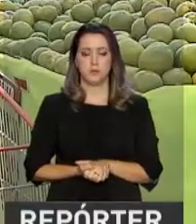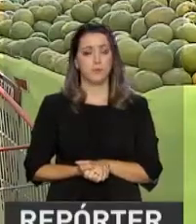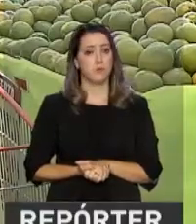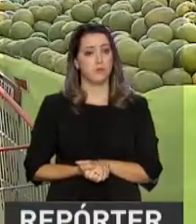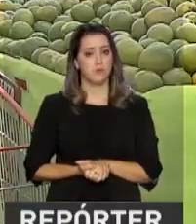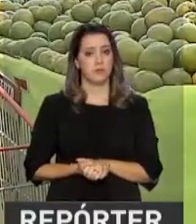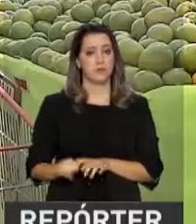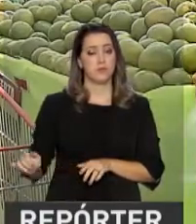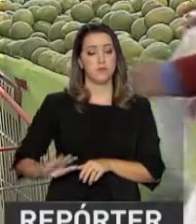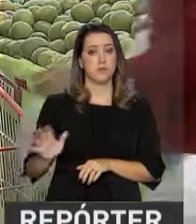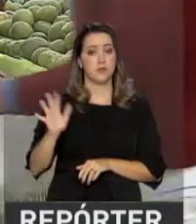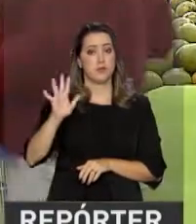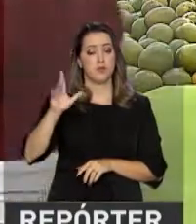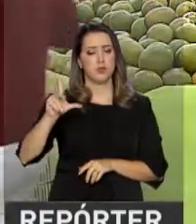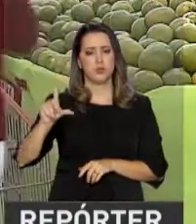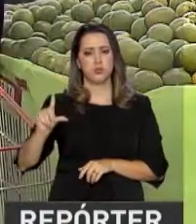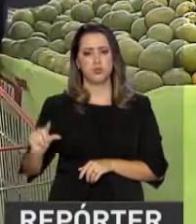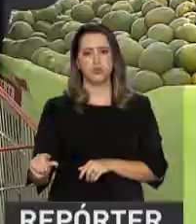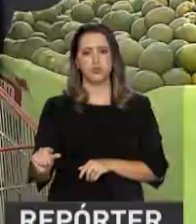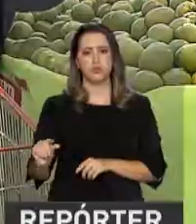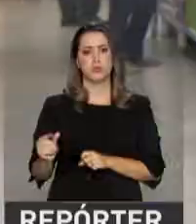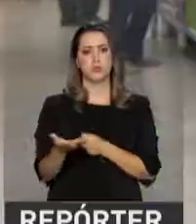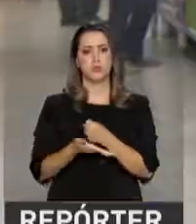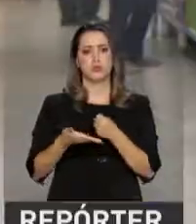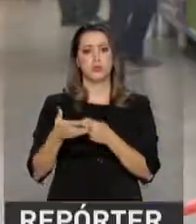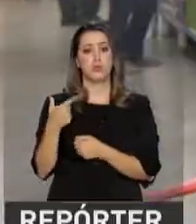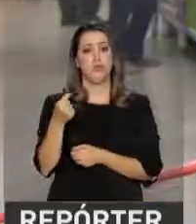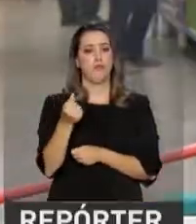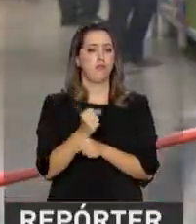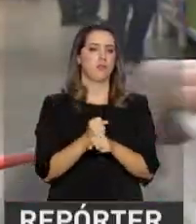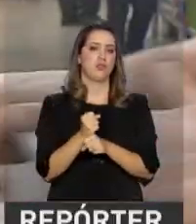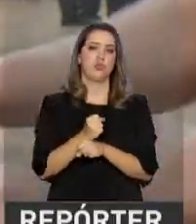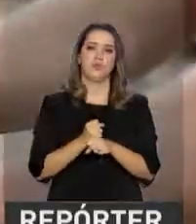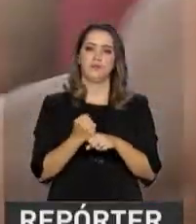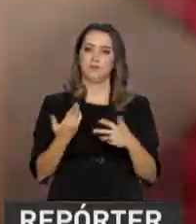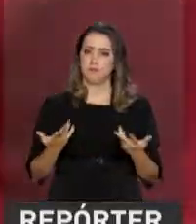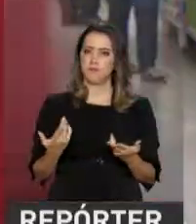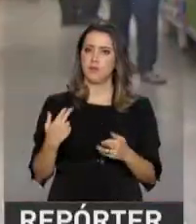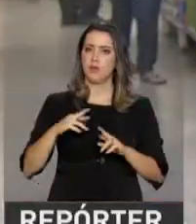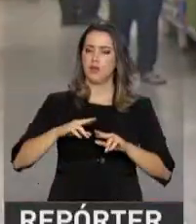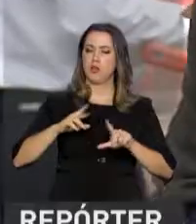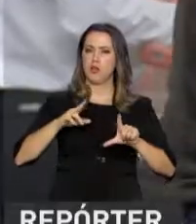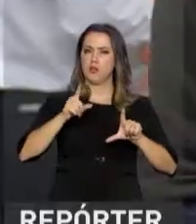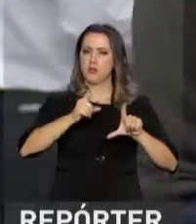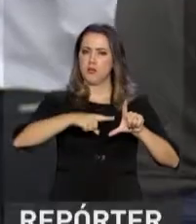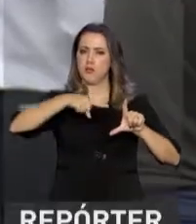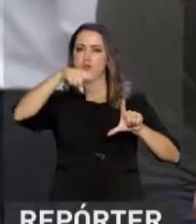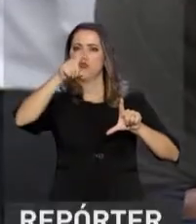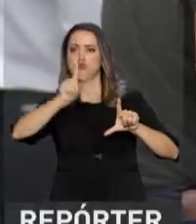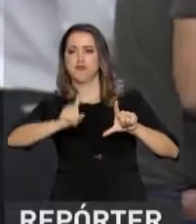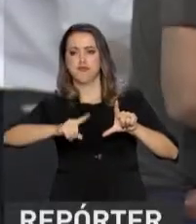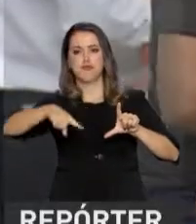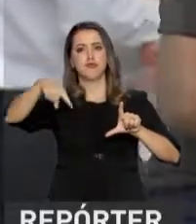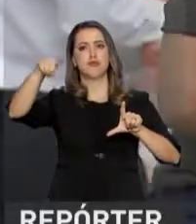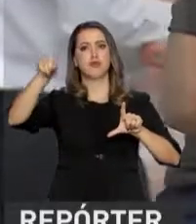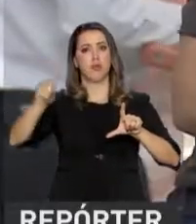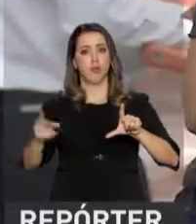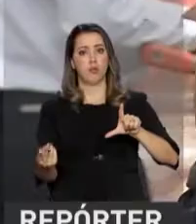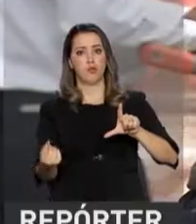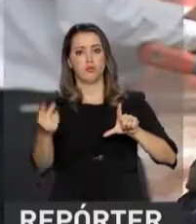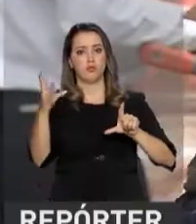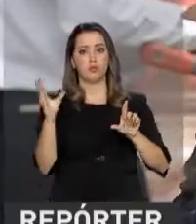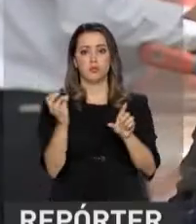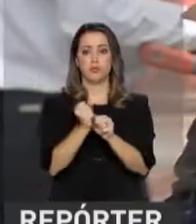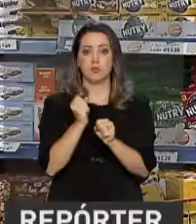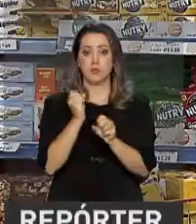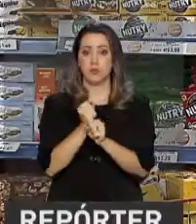É a inflação mais baixa no país em quase 20 anos. A variação dos preços medida pelo IBGE fechou o ano passado